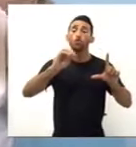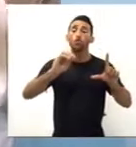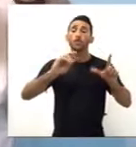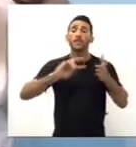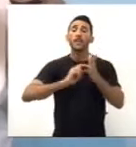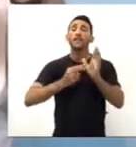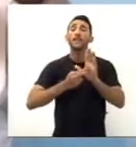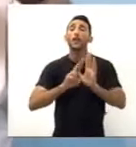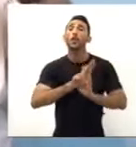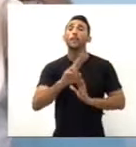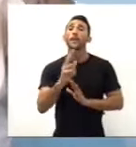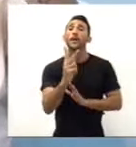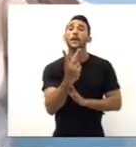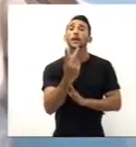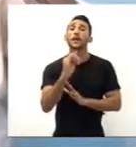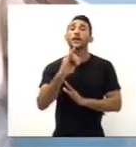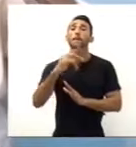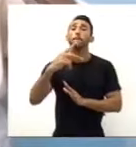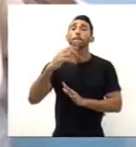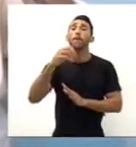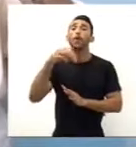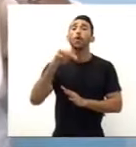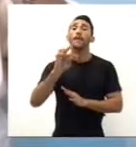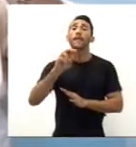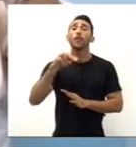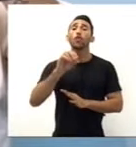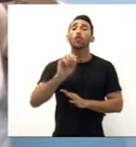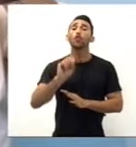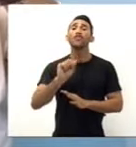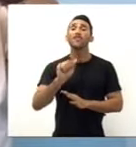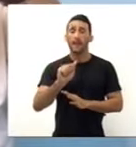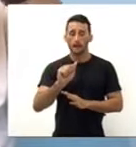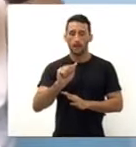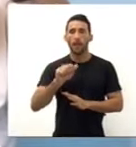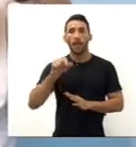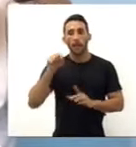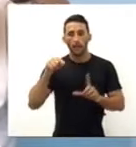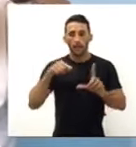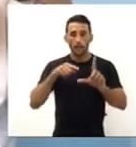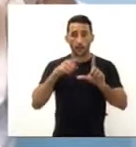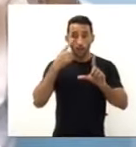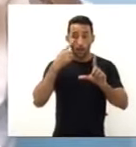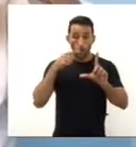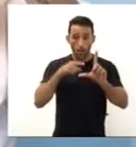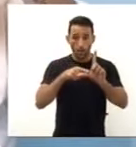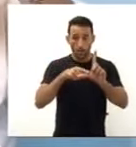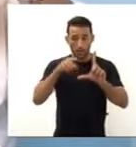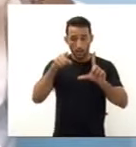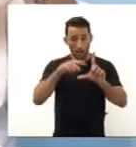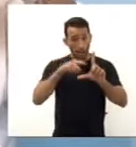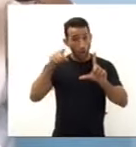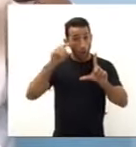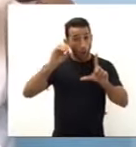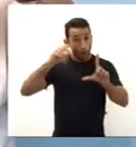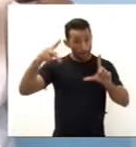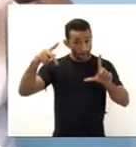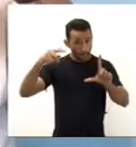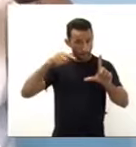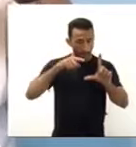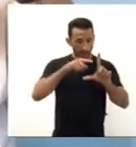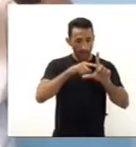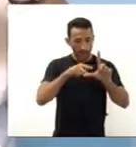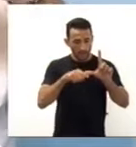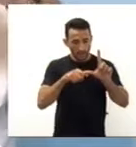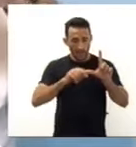hipotenusa. Então, vamos lá. Olhando para esse ângulo, eu tenho cateto oposto e esse daqui, cateto